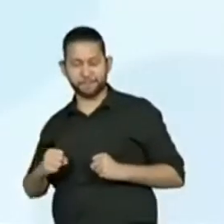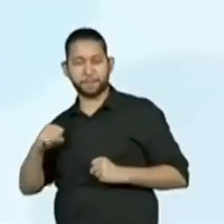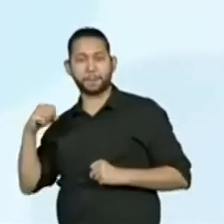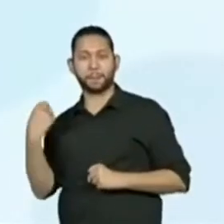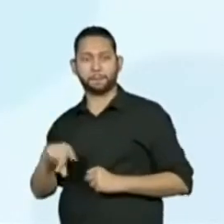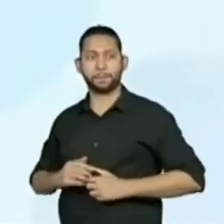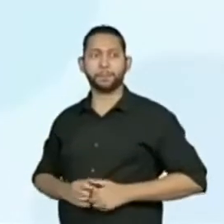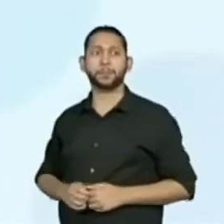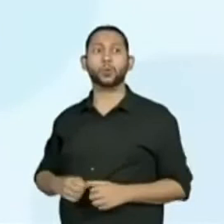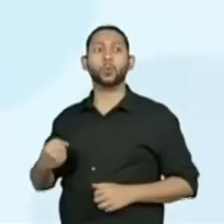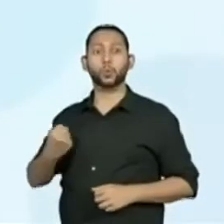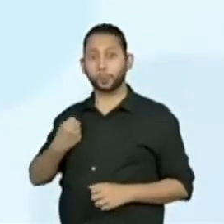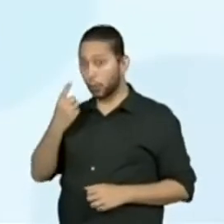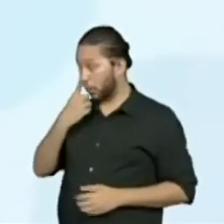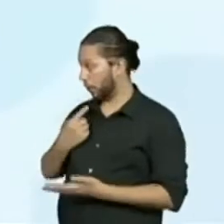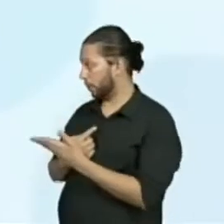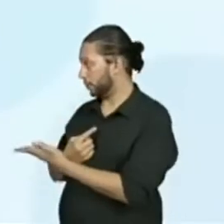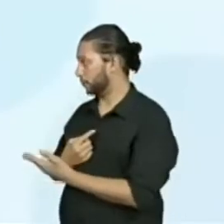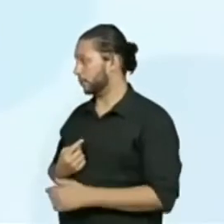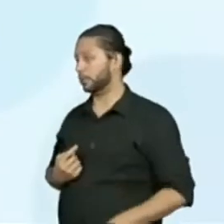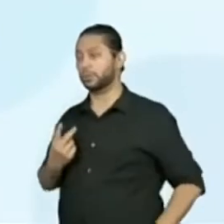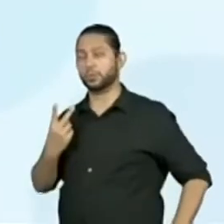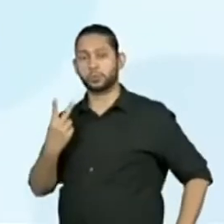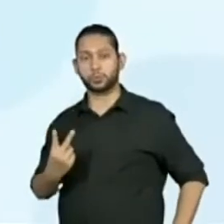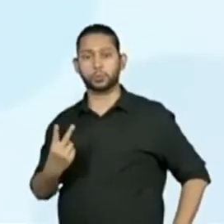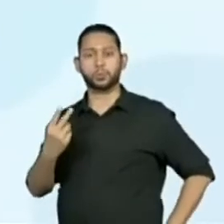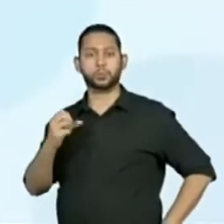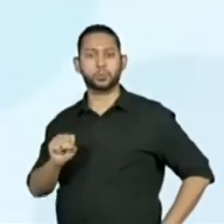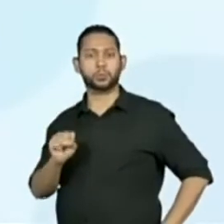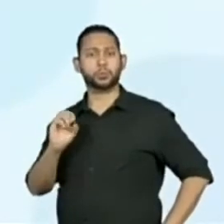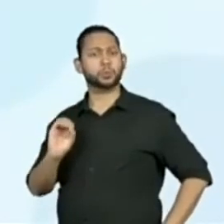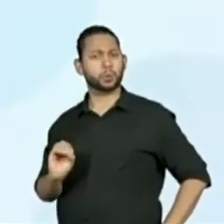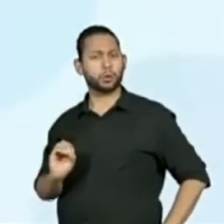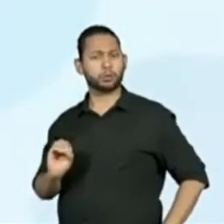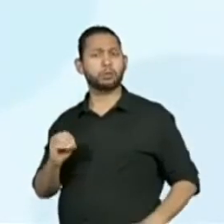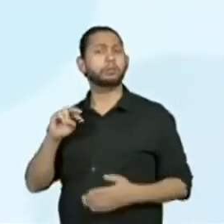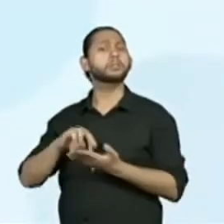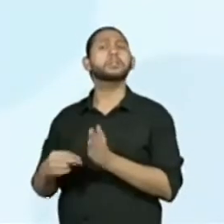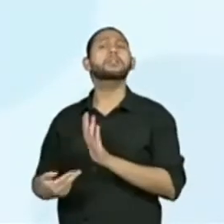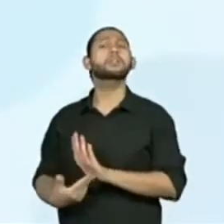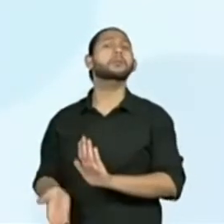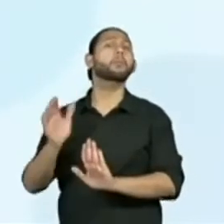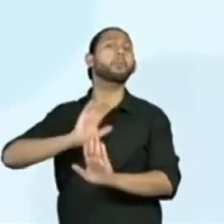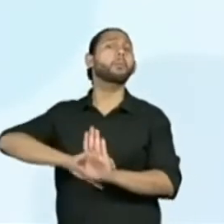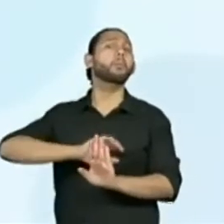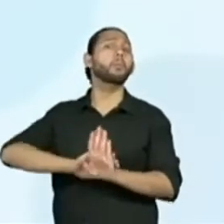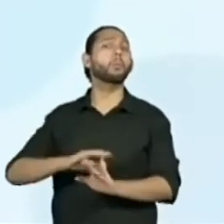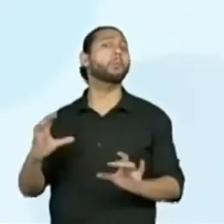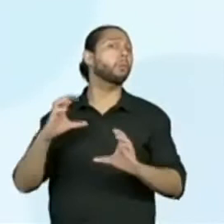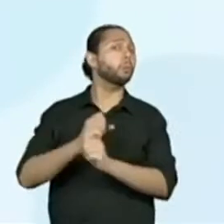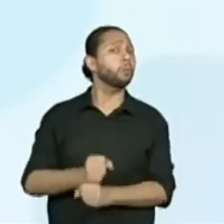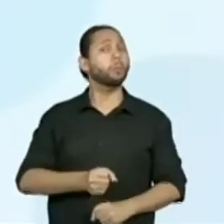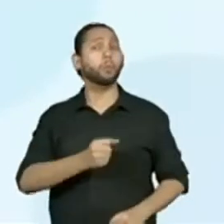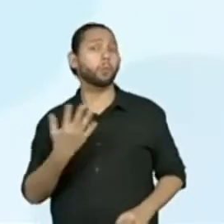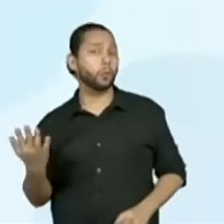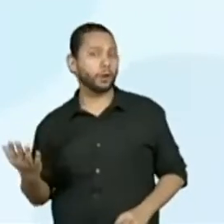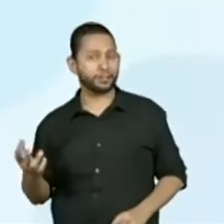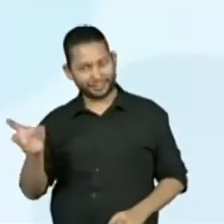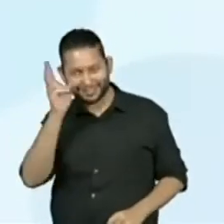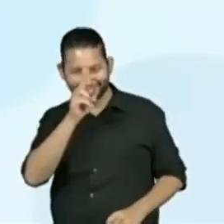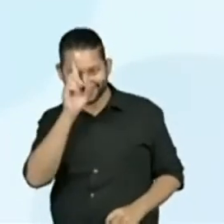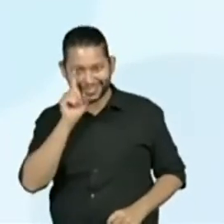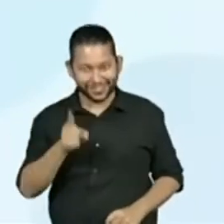número é 284, que foi a anotação do primeiro quadrinho. 284 laranjas colhidas.